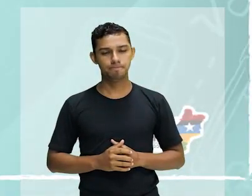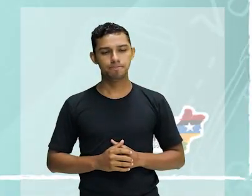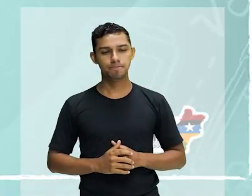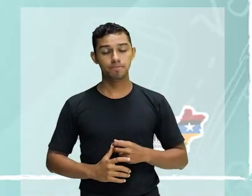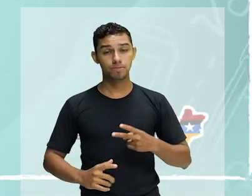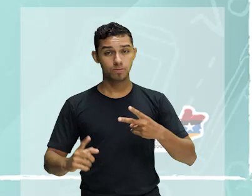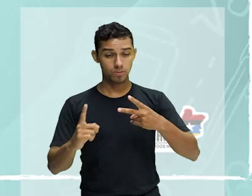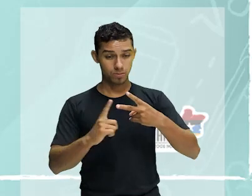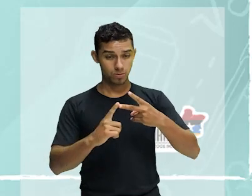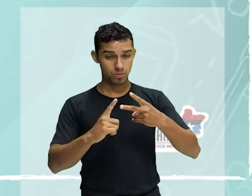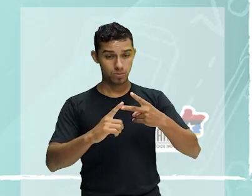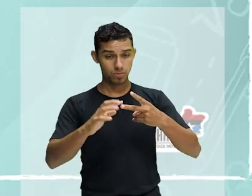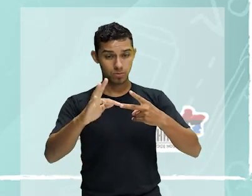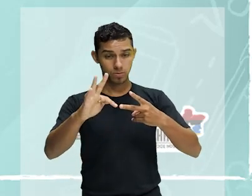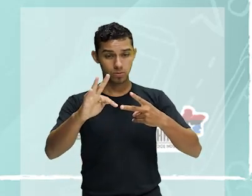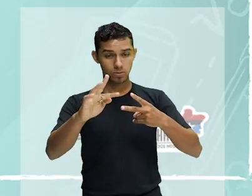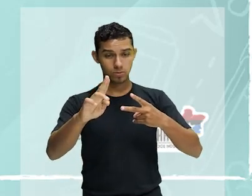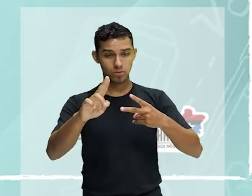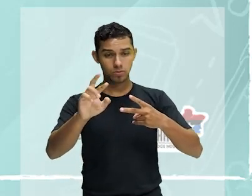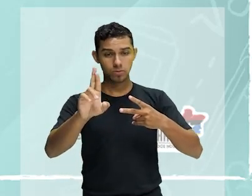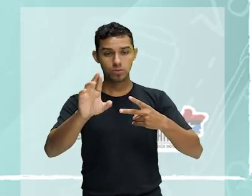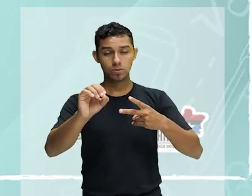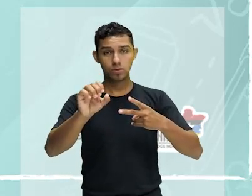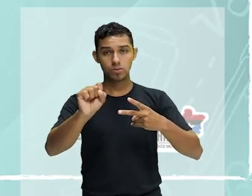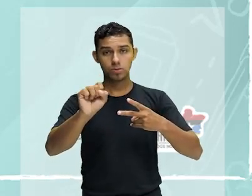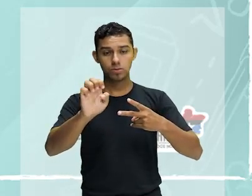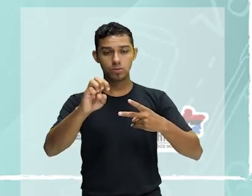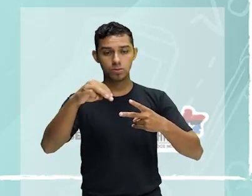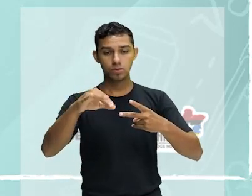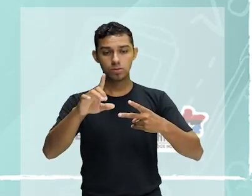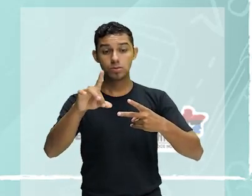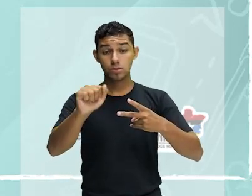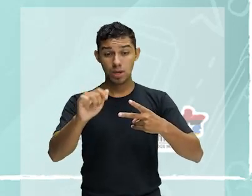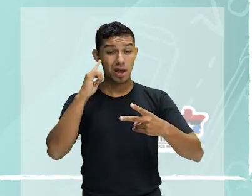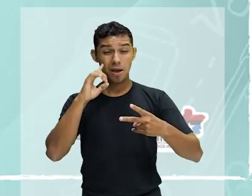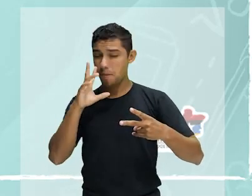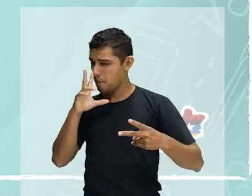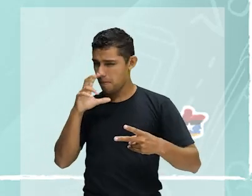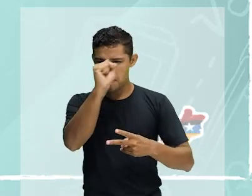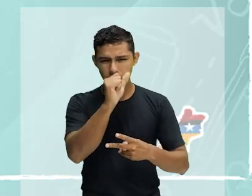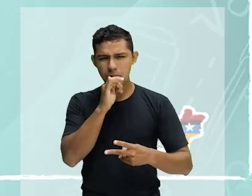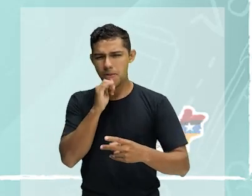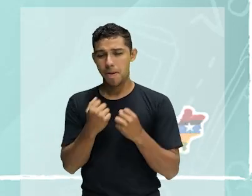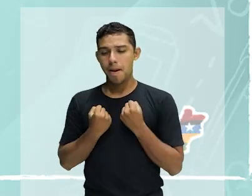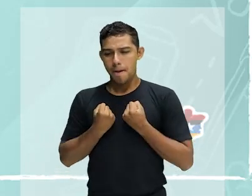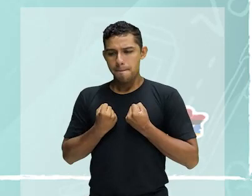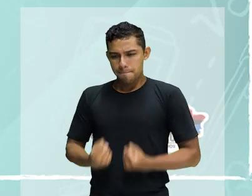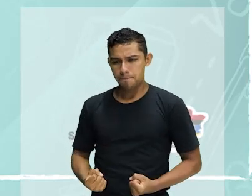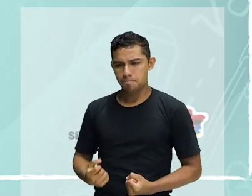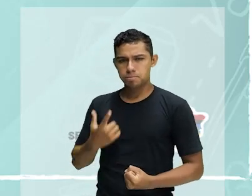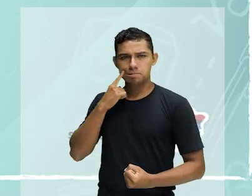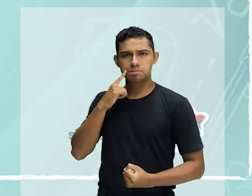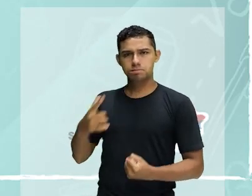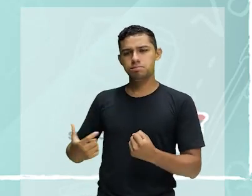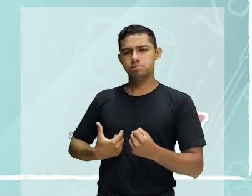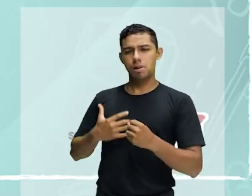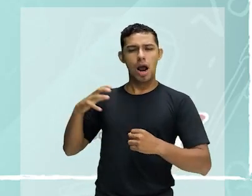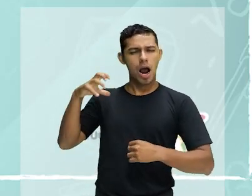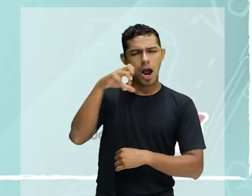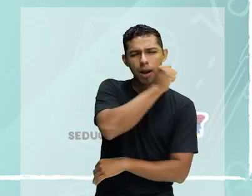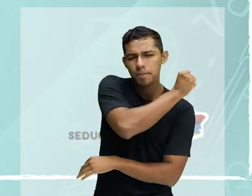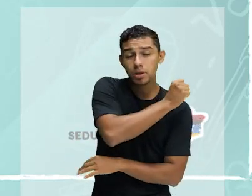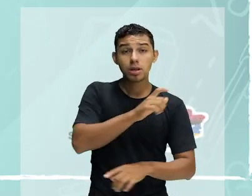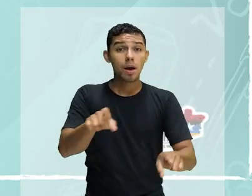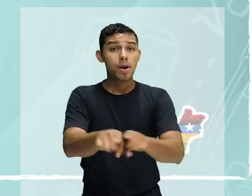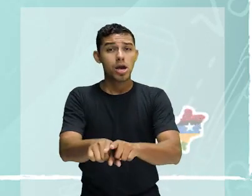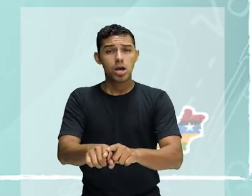Furosemida, potente diurético que ajuda a diminuir o peso rapidamente, usado principalmente por atletas